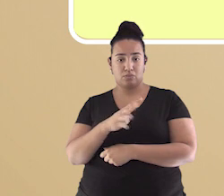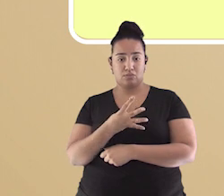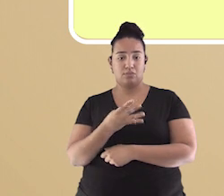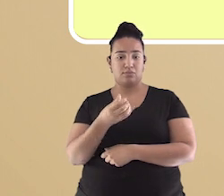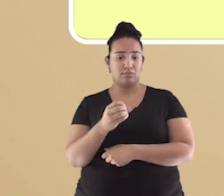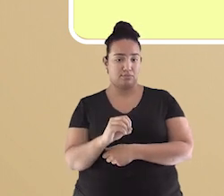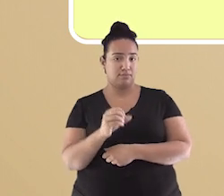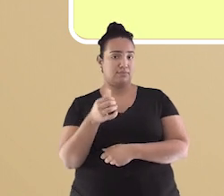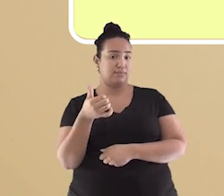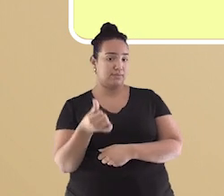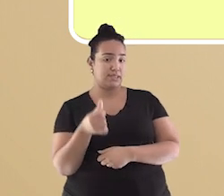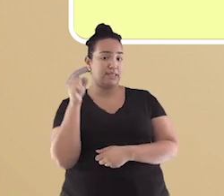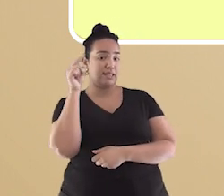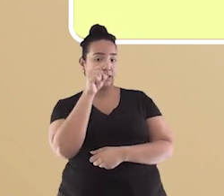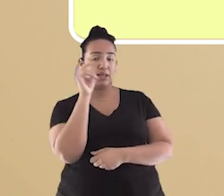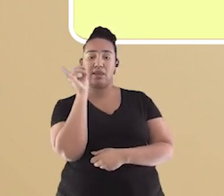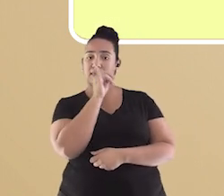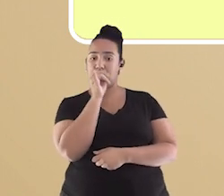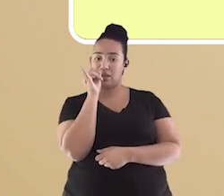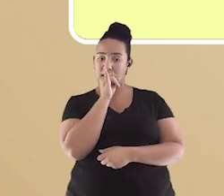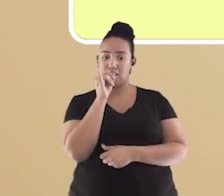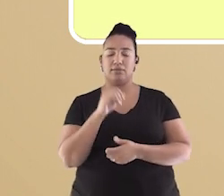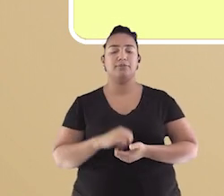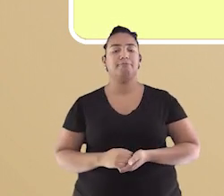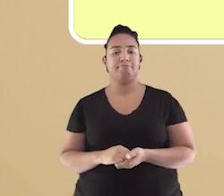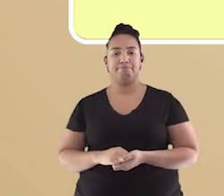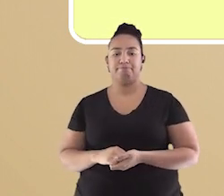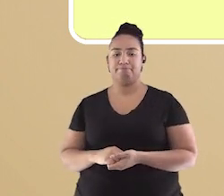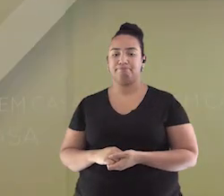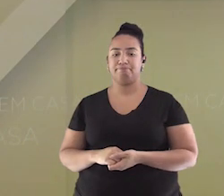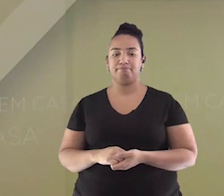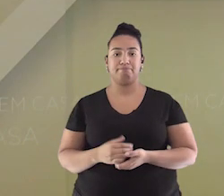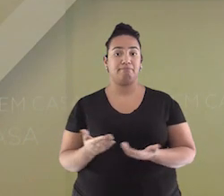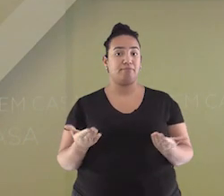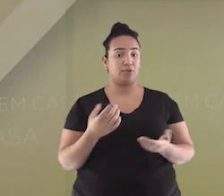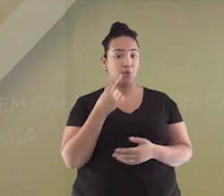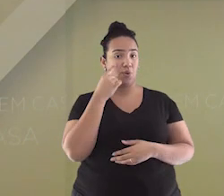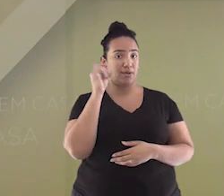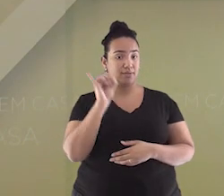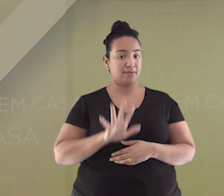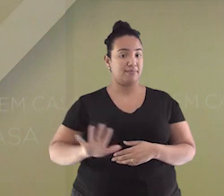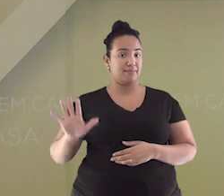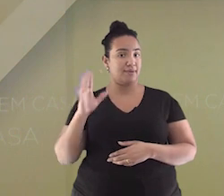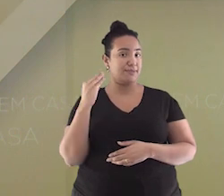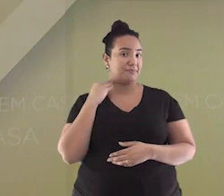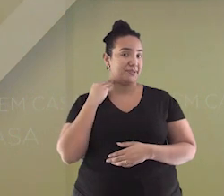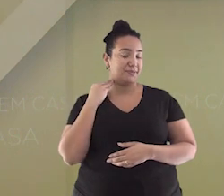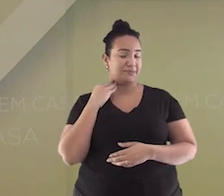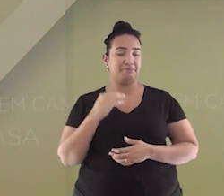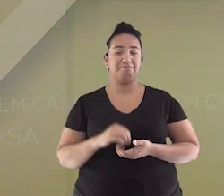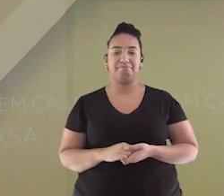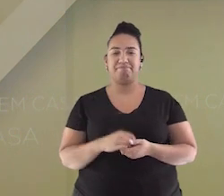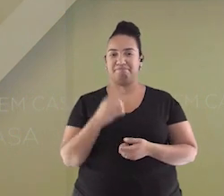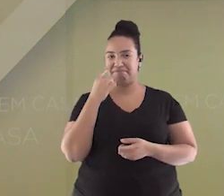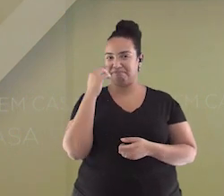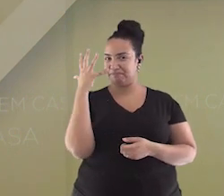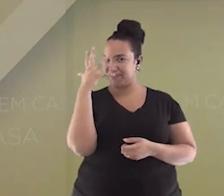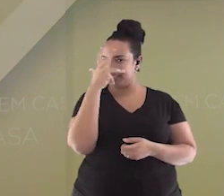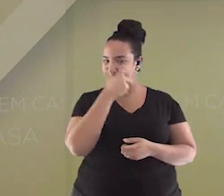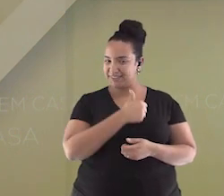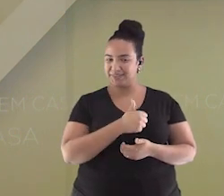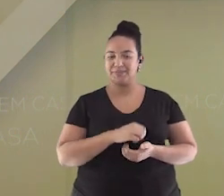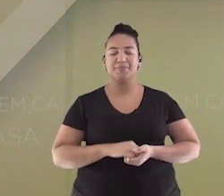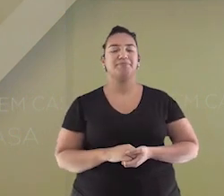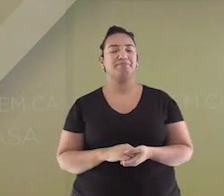na Itália. Se chamava Banco di San Giorgio. Olha ele aqui na nossa tela. Muito bonito,